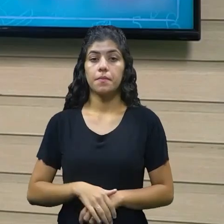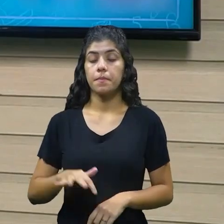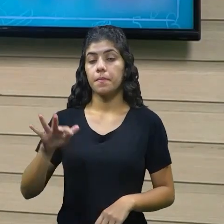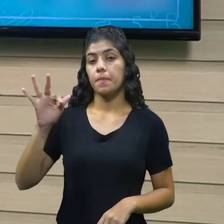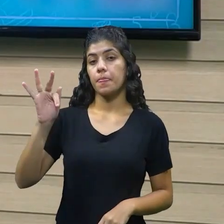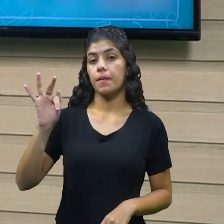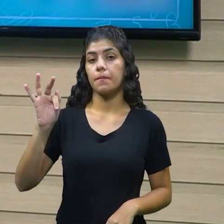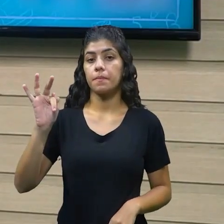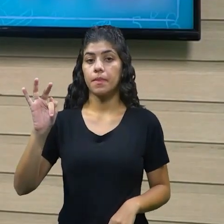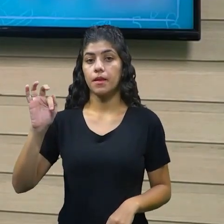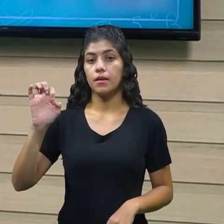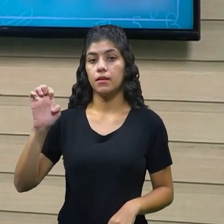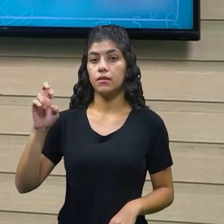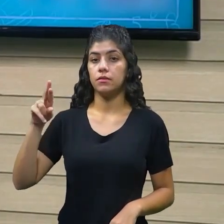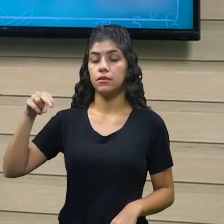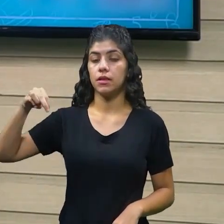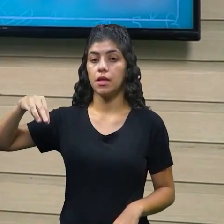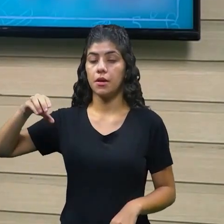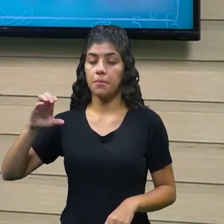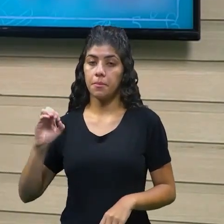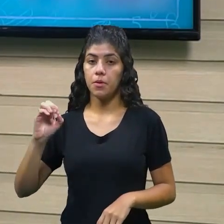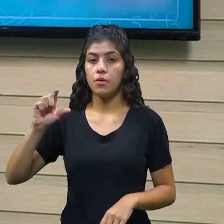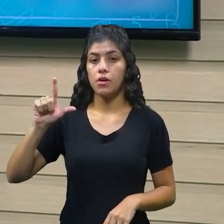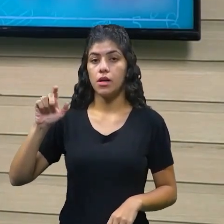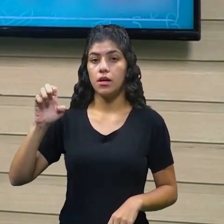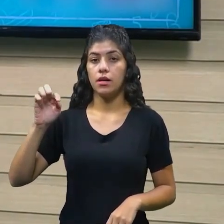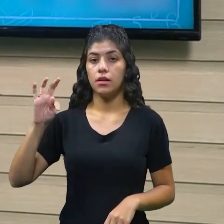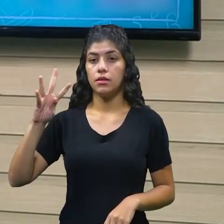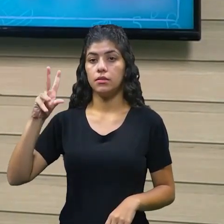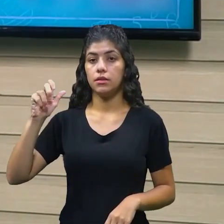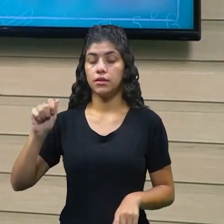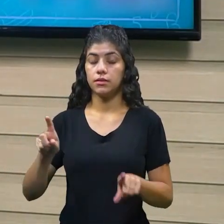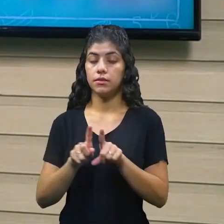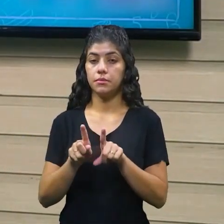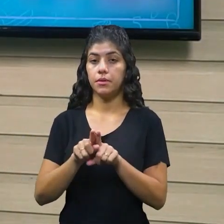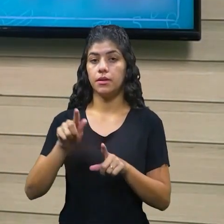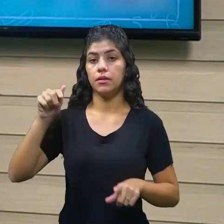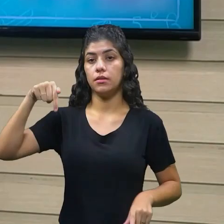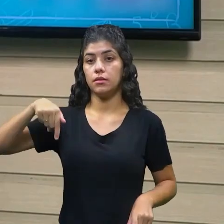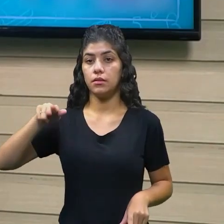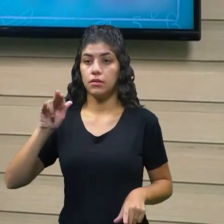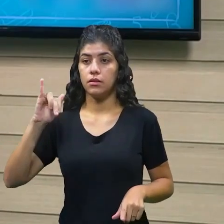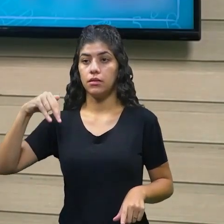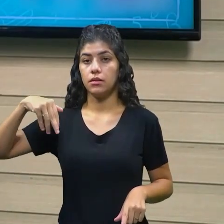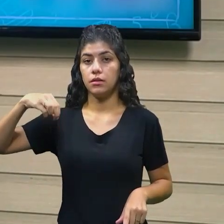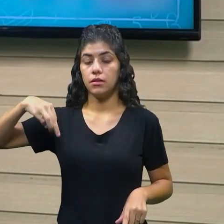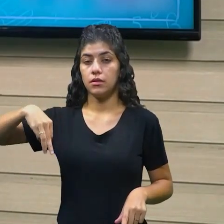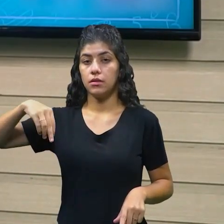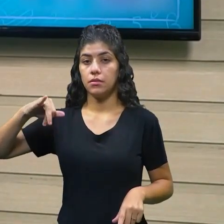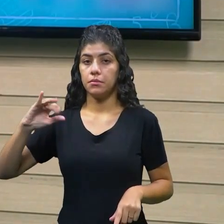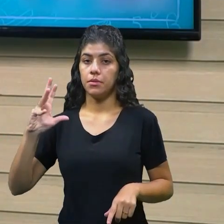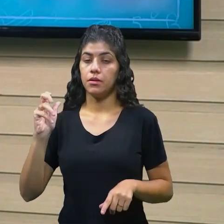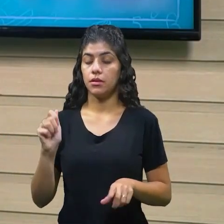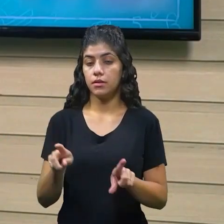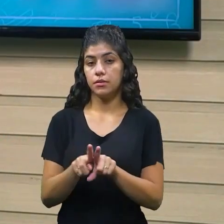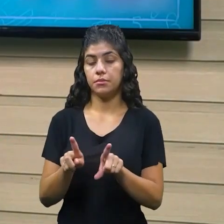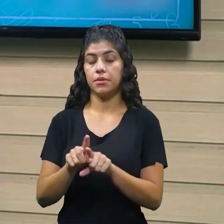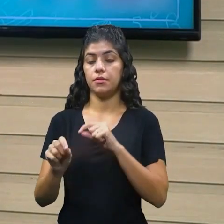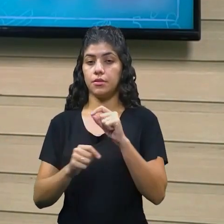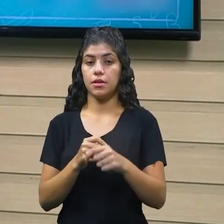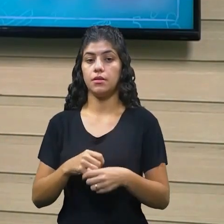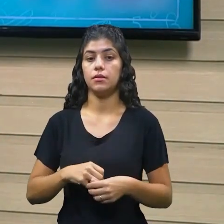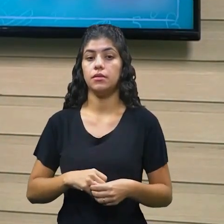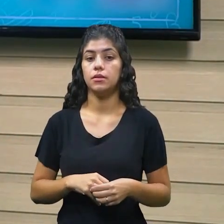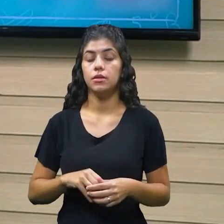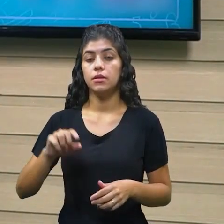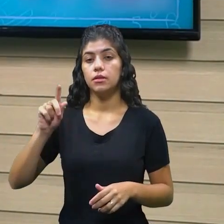né? Você tem energias do tipo química, né? As energias presentes nas pilhas que vão desenvolver para que você possa, por